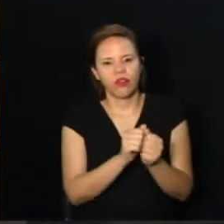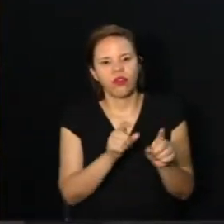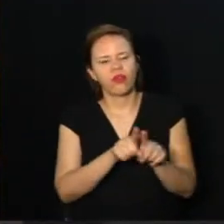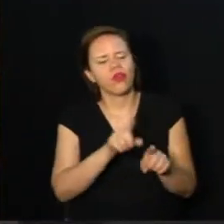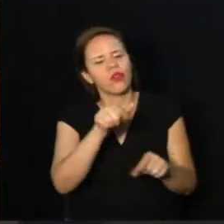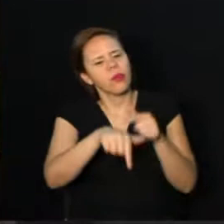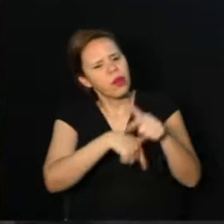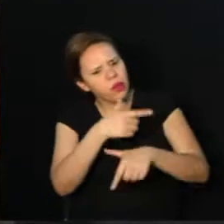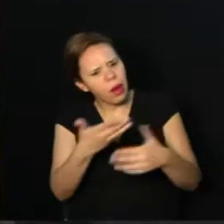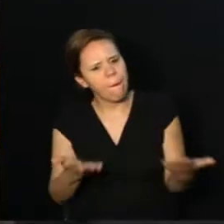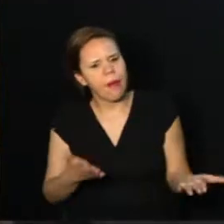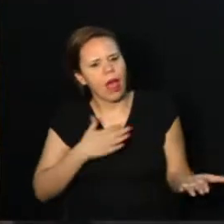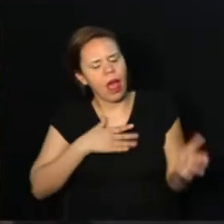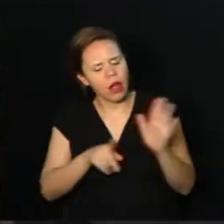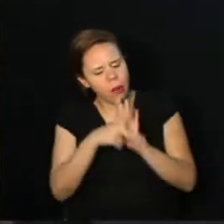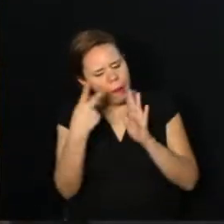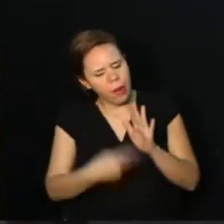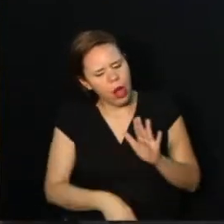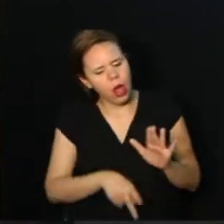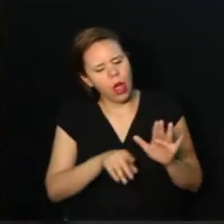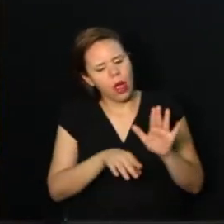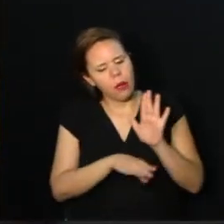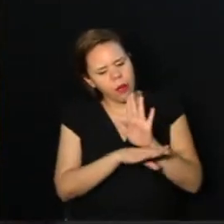dislexia. Passei